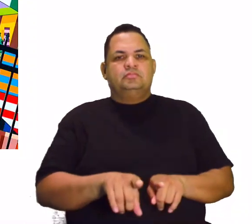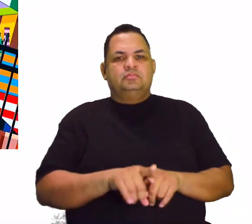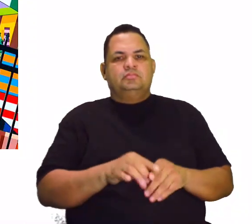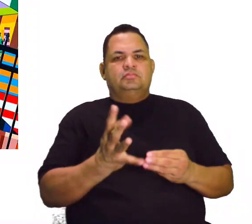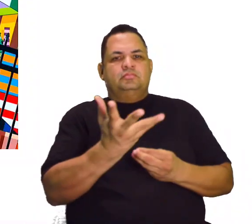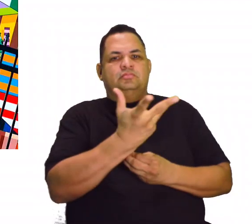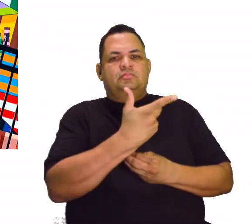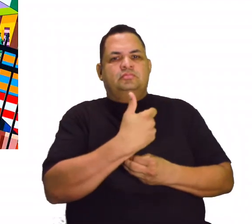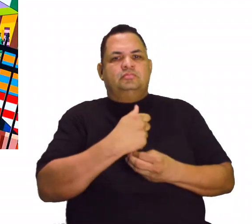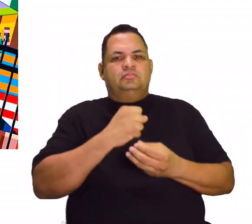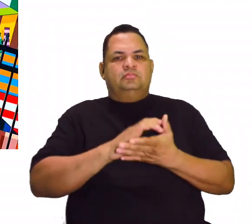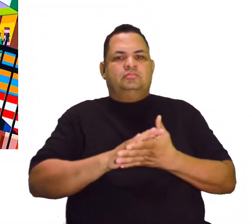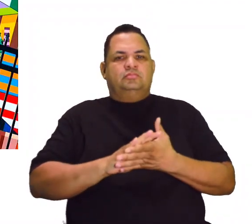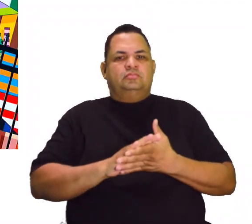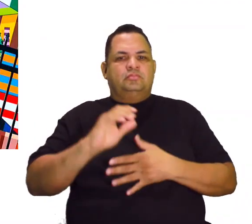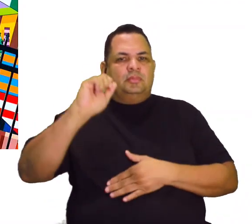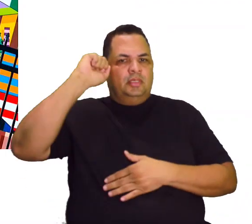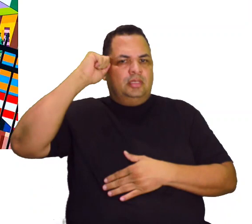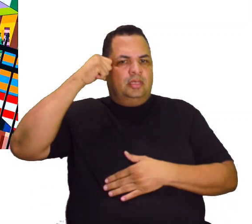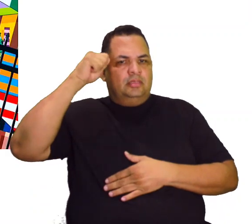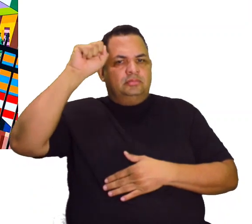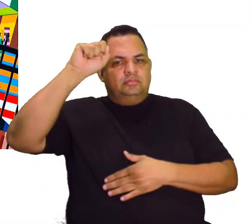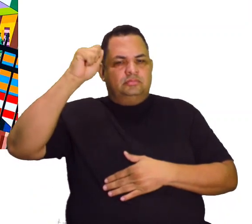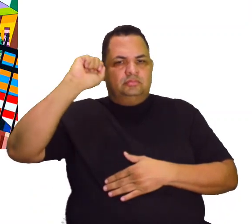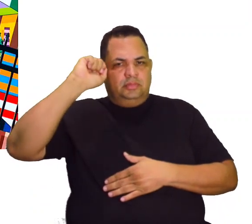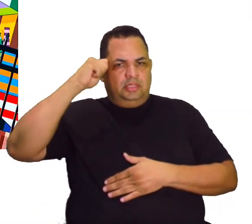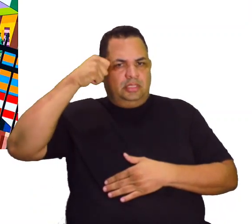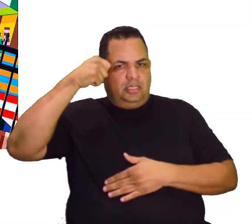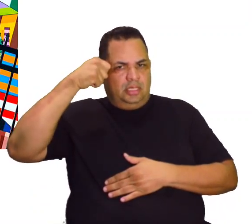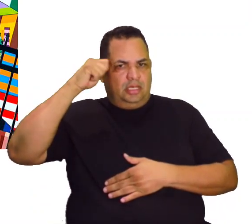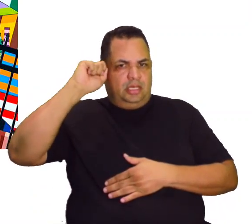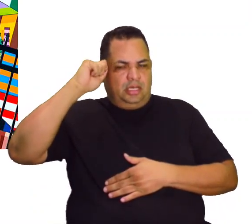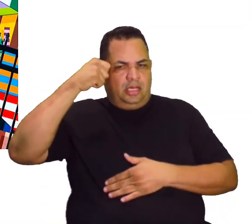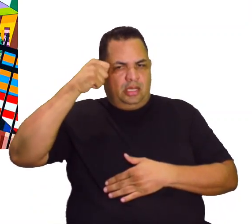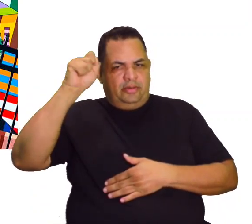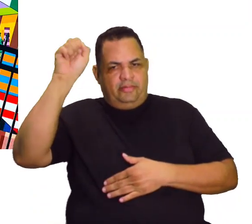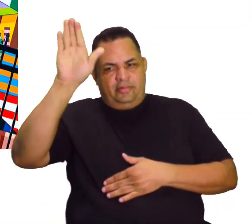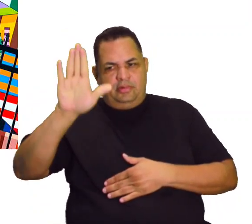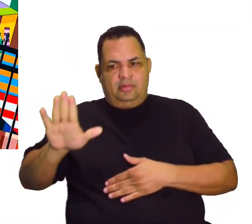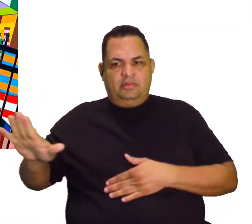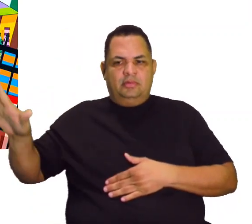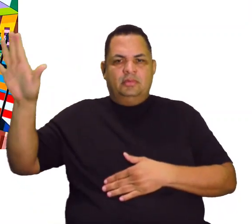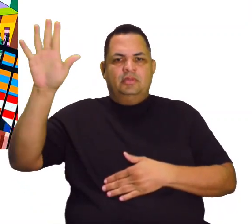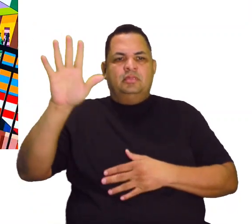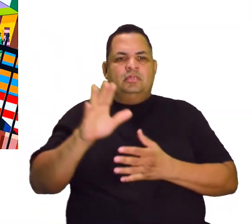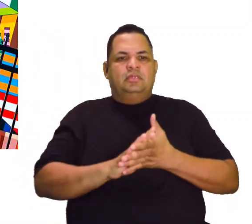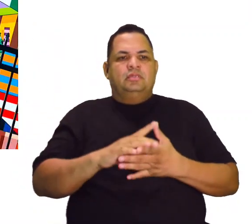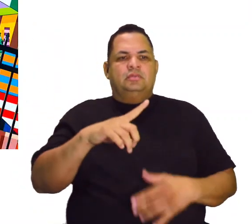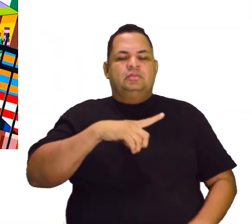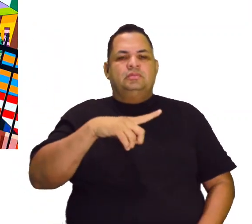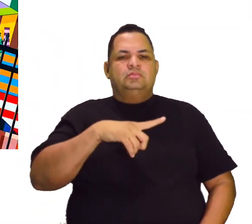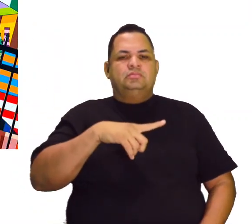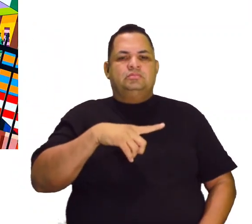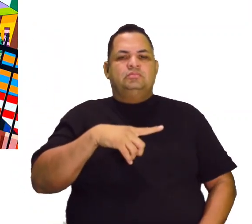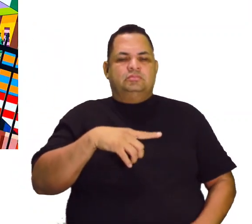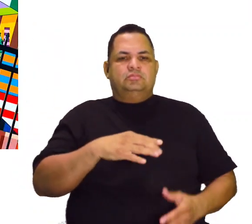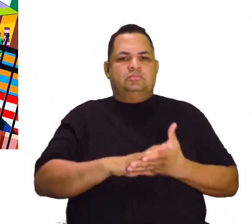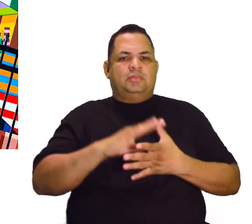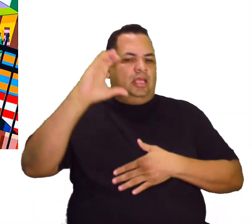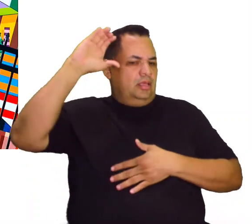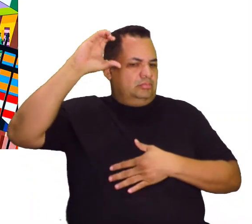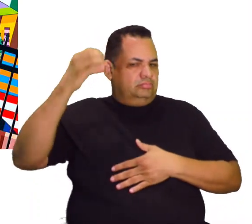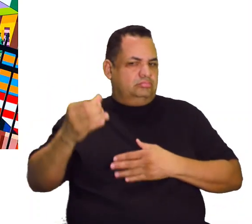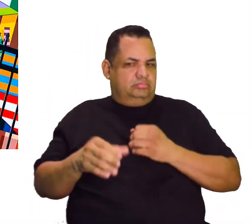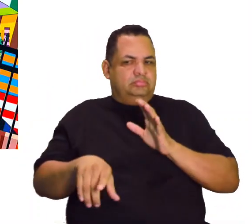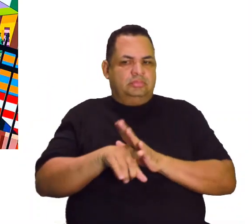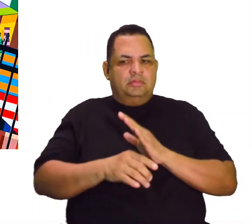arte africana, que tem a ver com a cultura africana. Nós sabemos que a cultura afro-brasileira tem base, raiz na